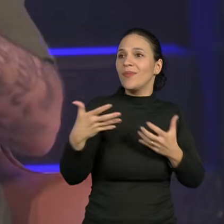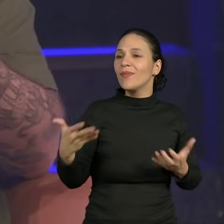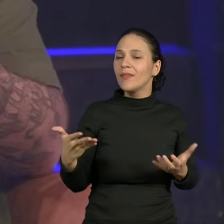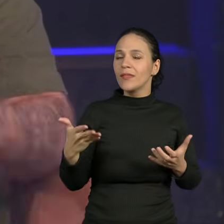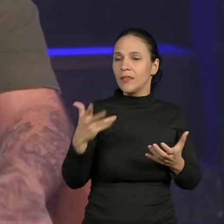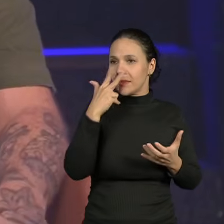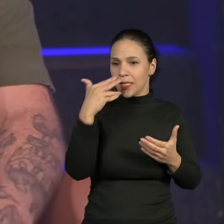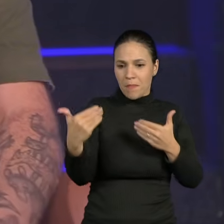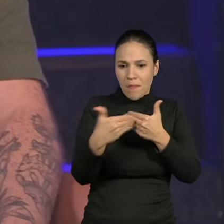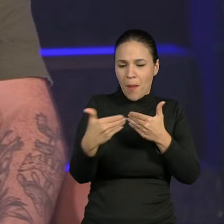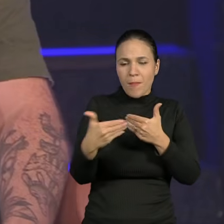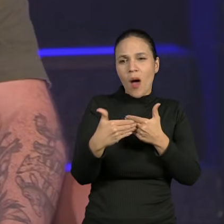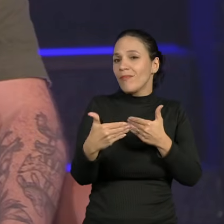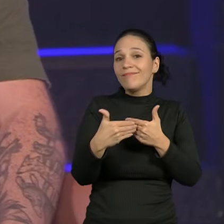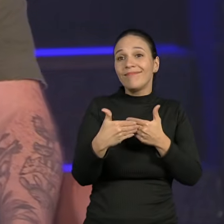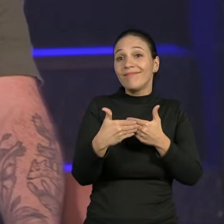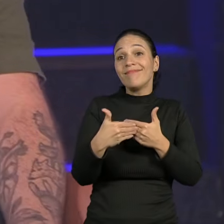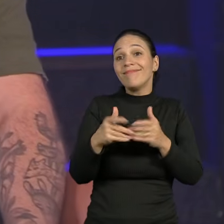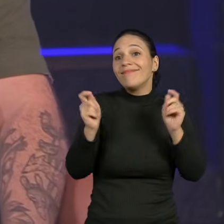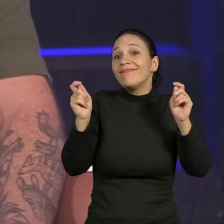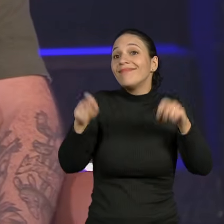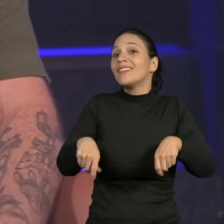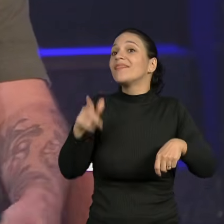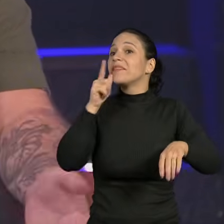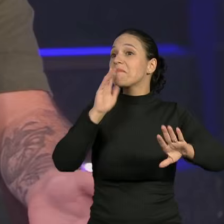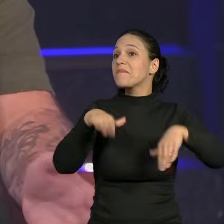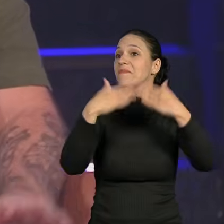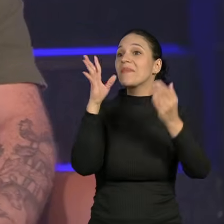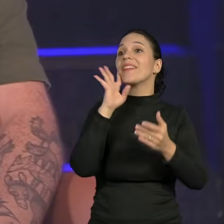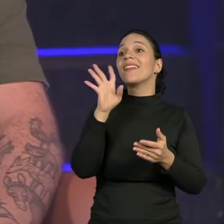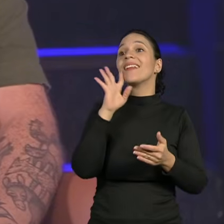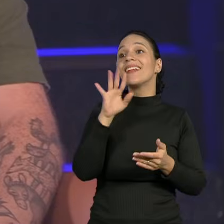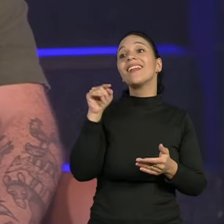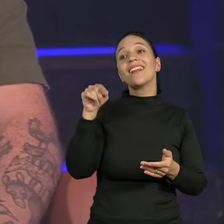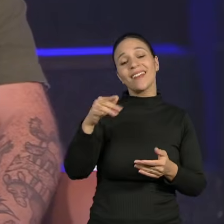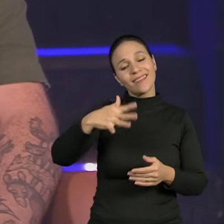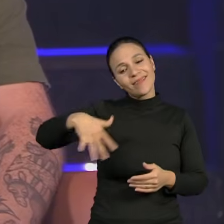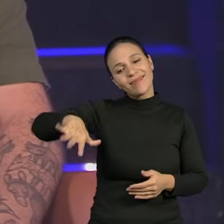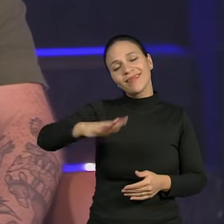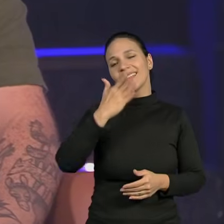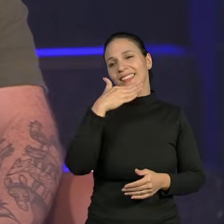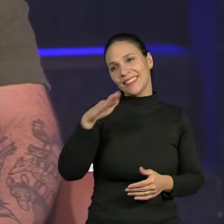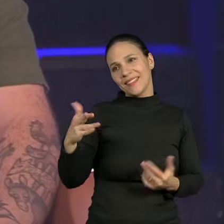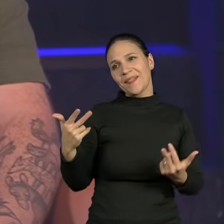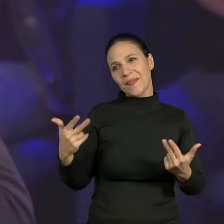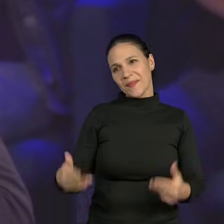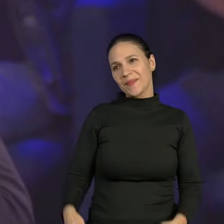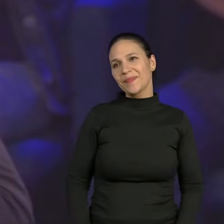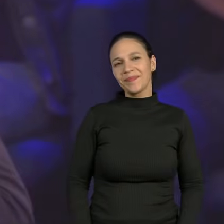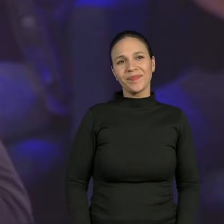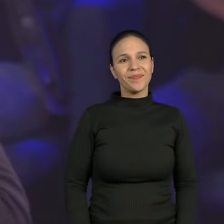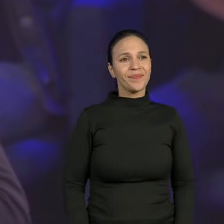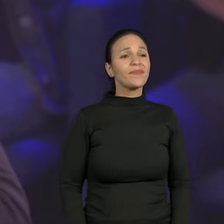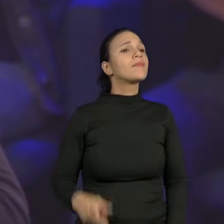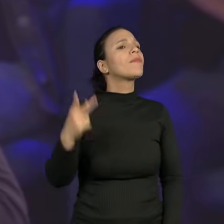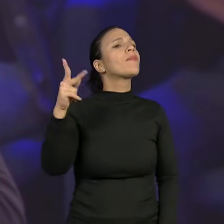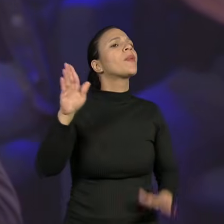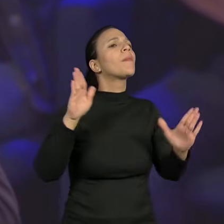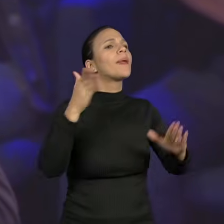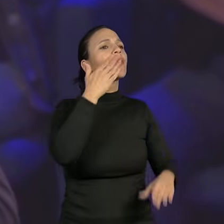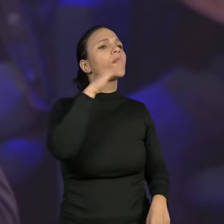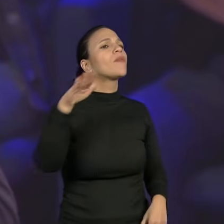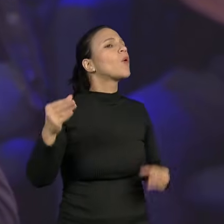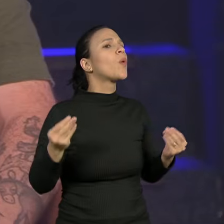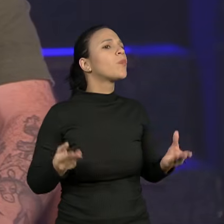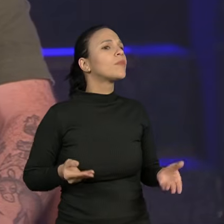uma barreira, proporcionou que a gente fizesse coisas tão legais. E assim no mundo infantil também acontece, né? Como é que foi a sua infância?